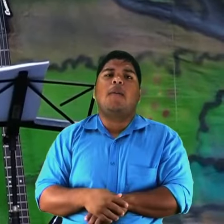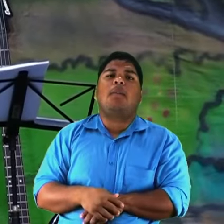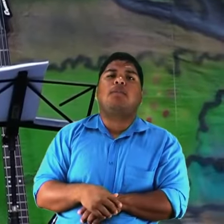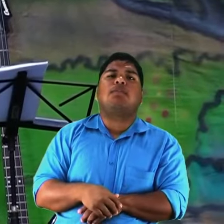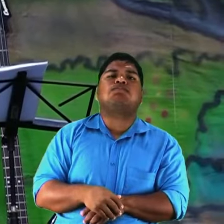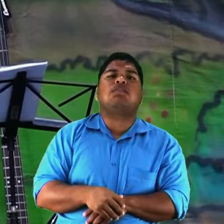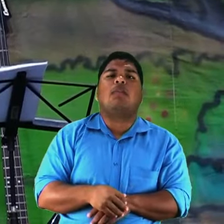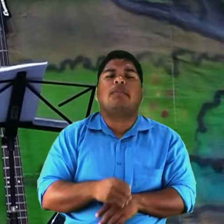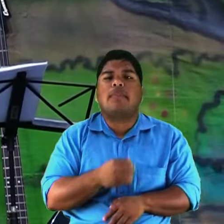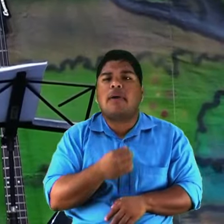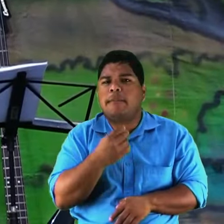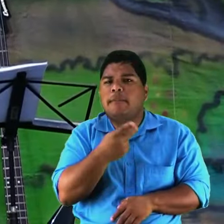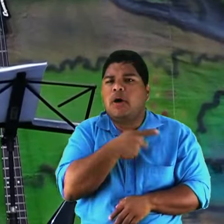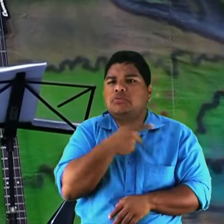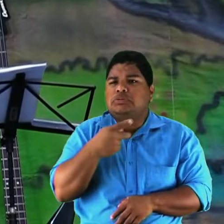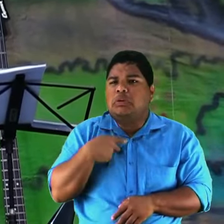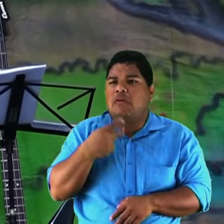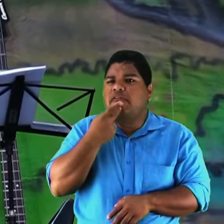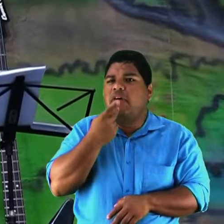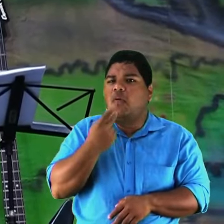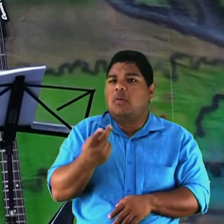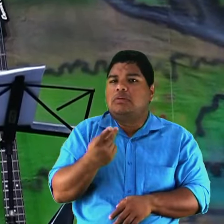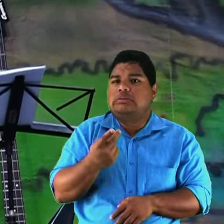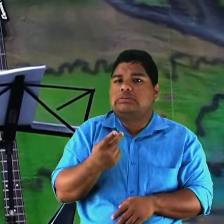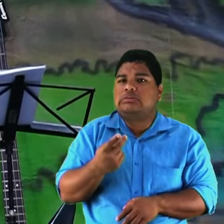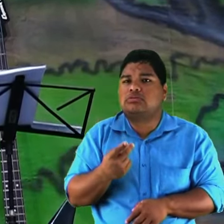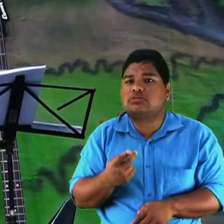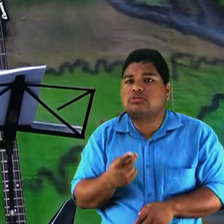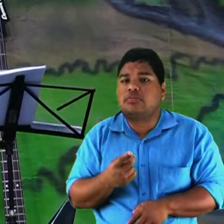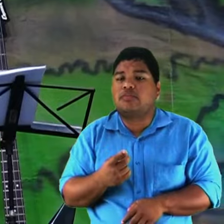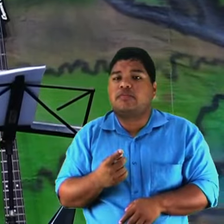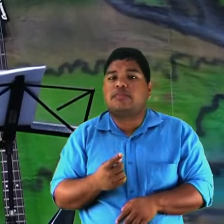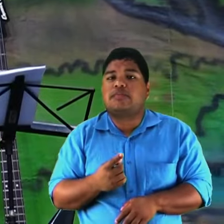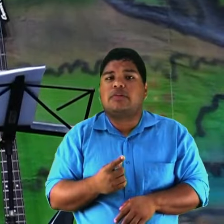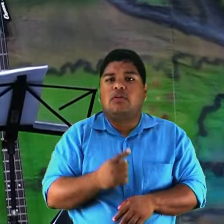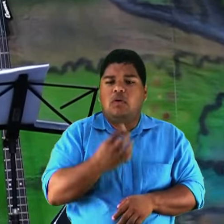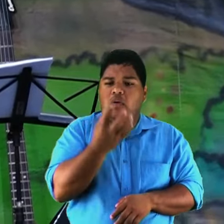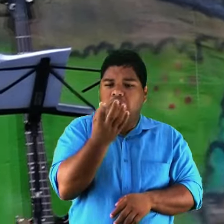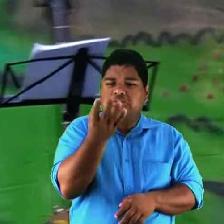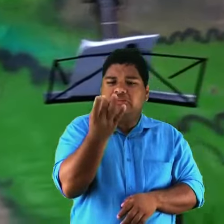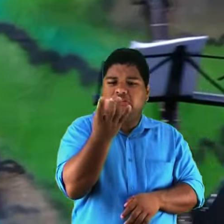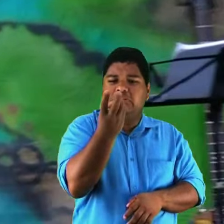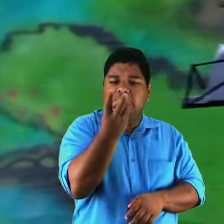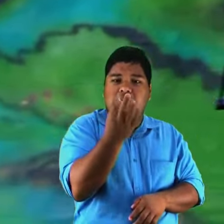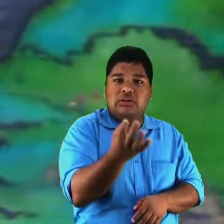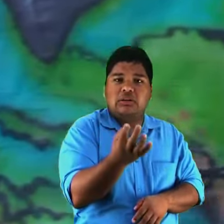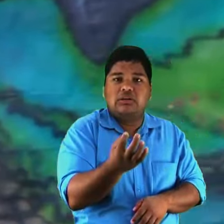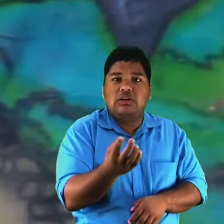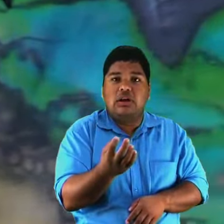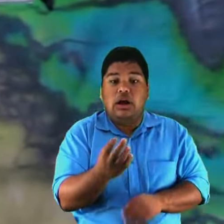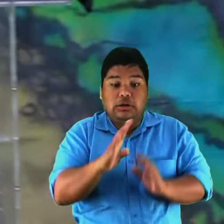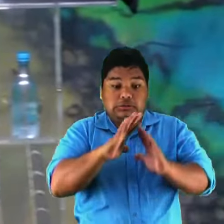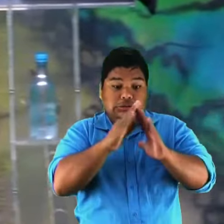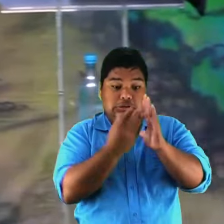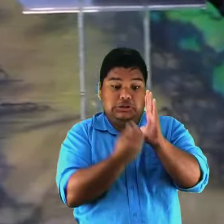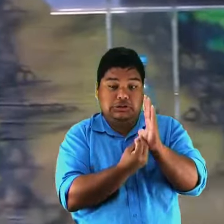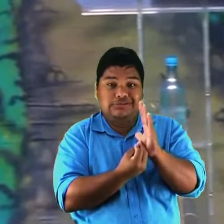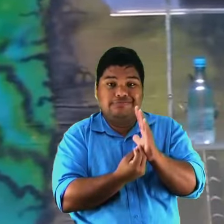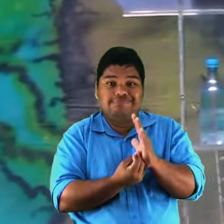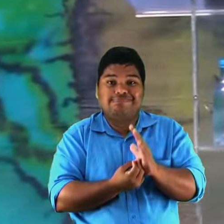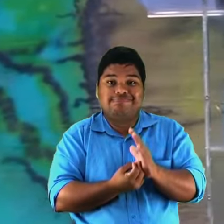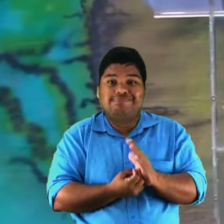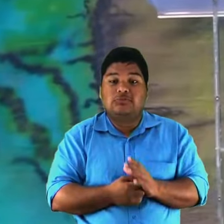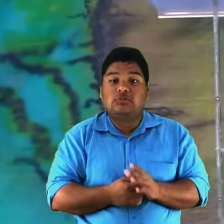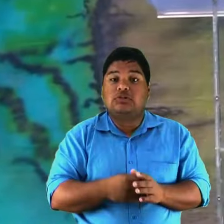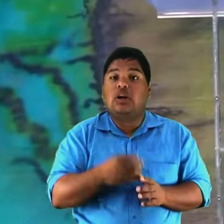filhos eram crianças, conta-se nos dedos de uma mão as igrejas, a